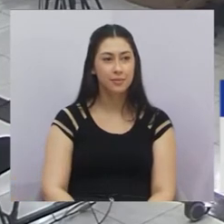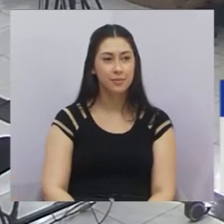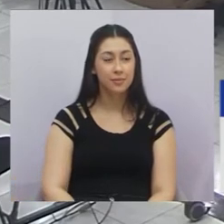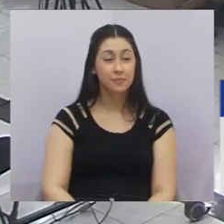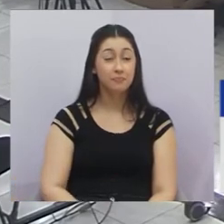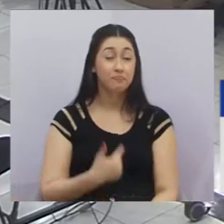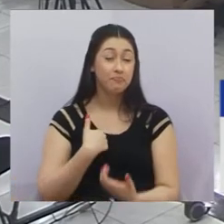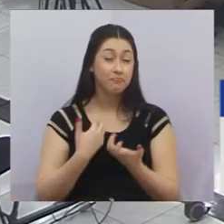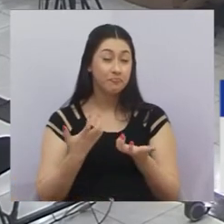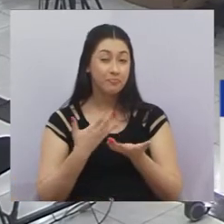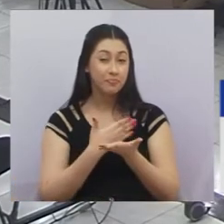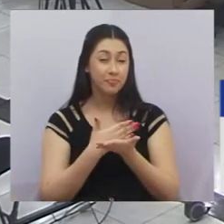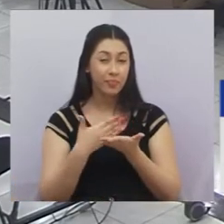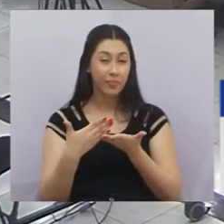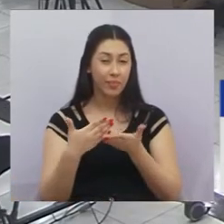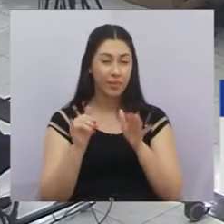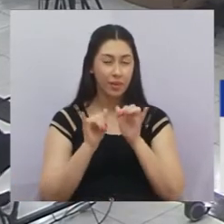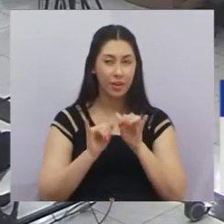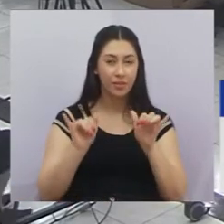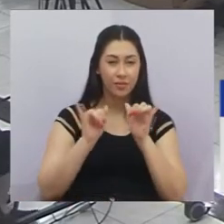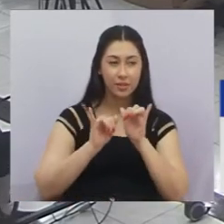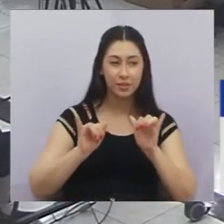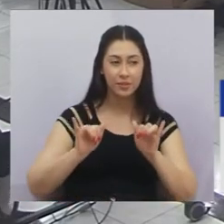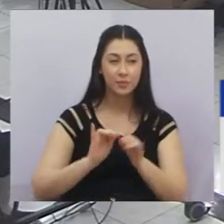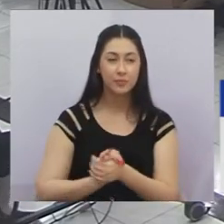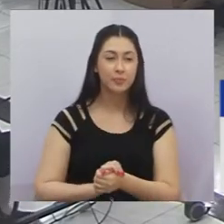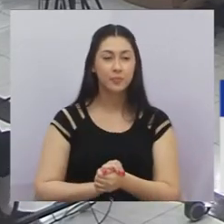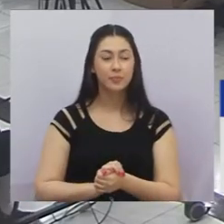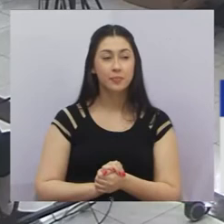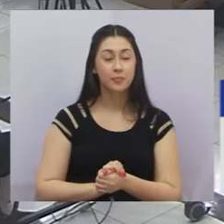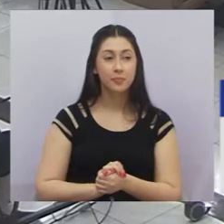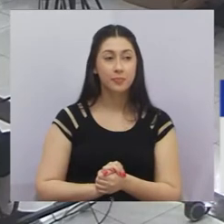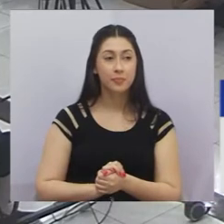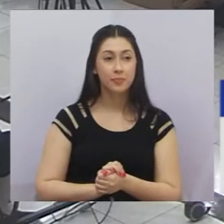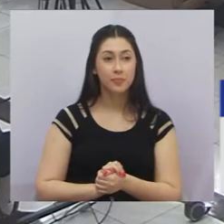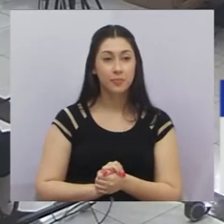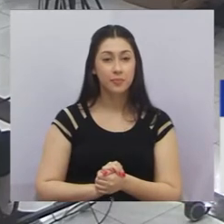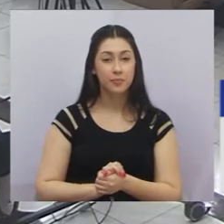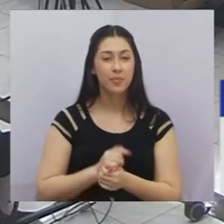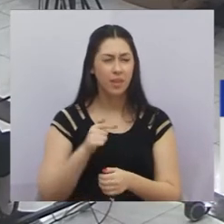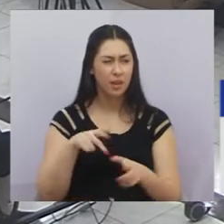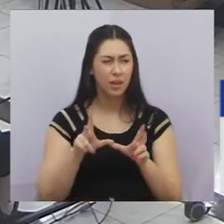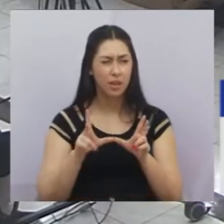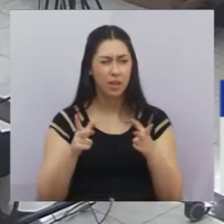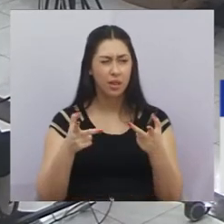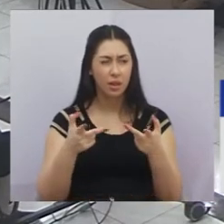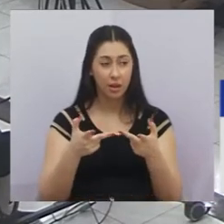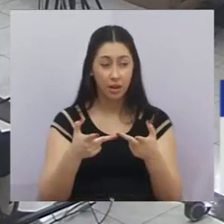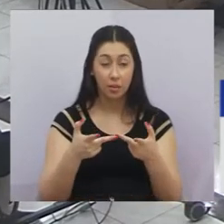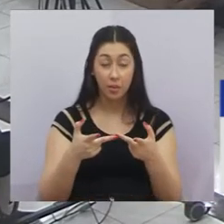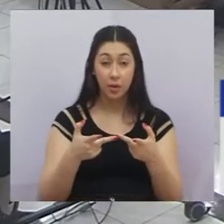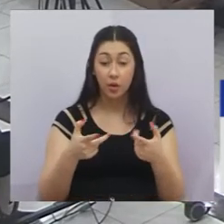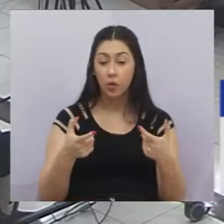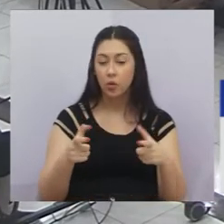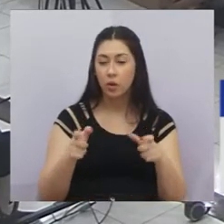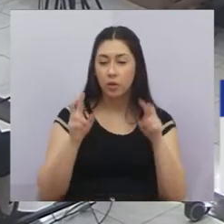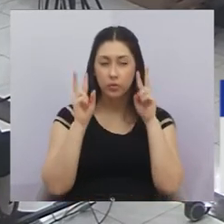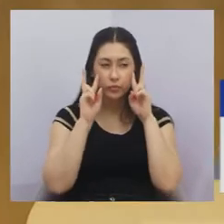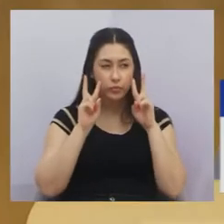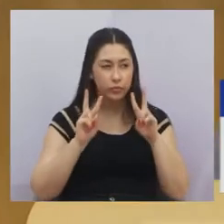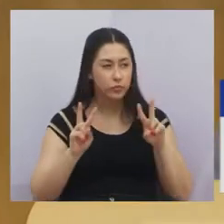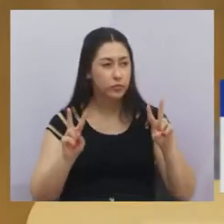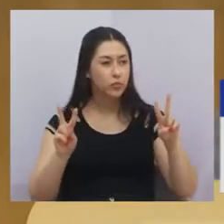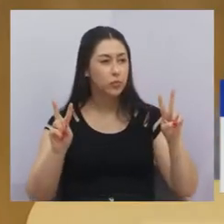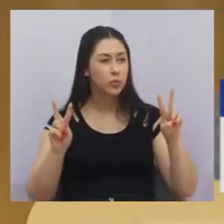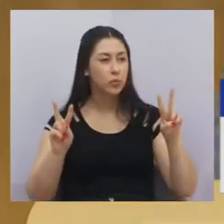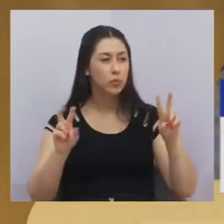Quero inicialmente dizer, e essa casa aqui é uma casa de visões,